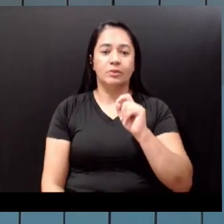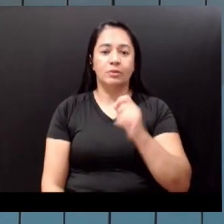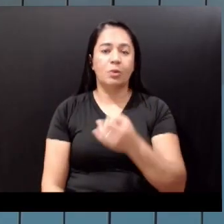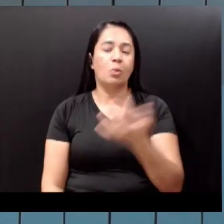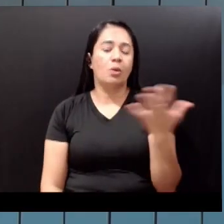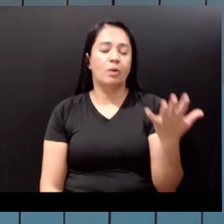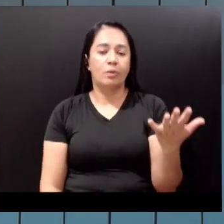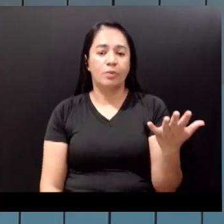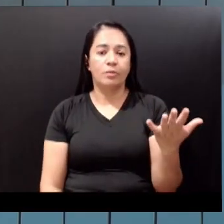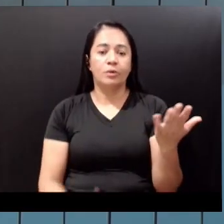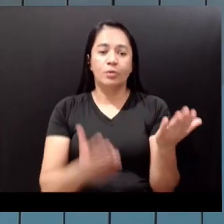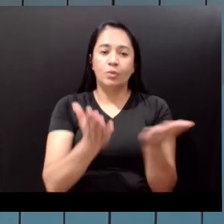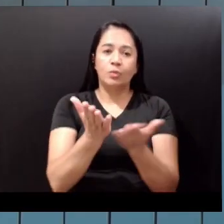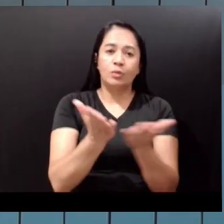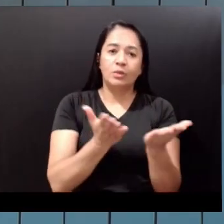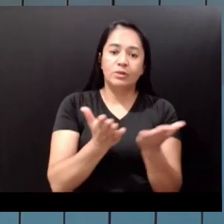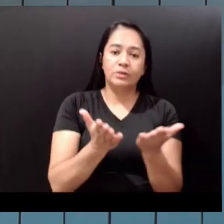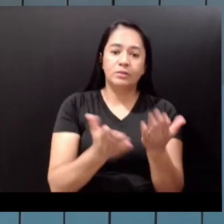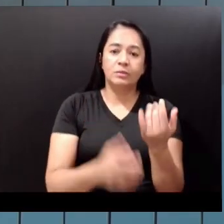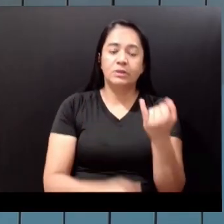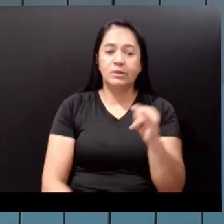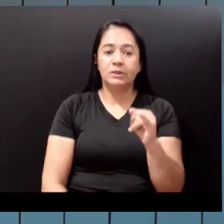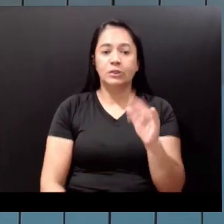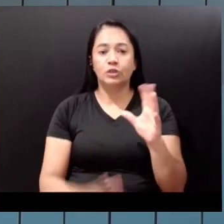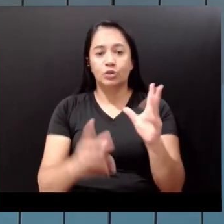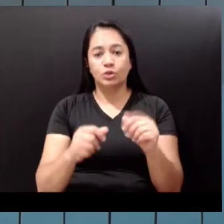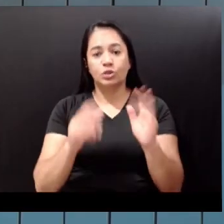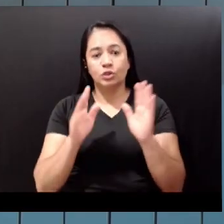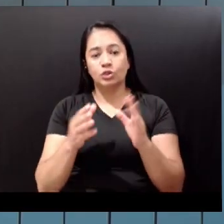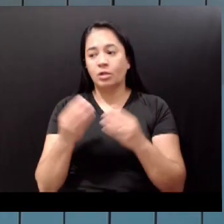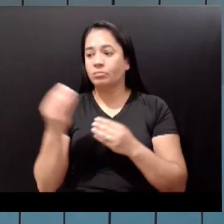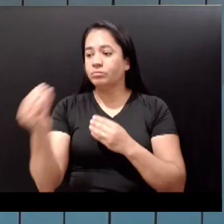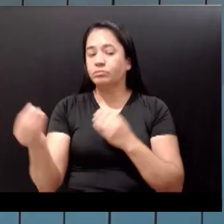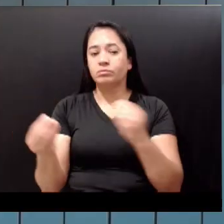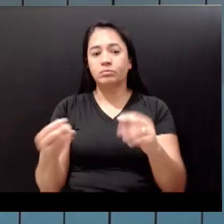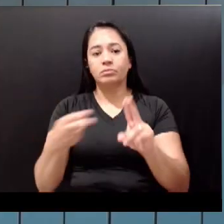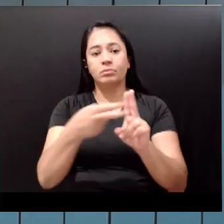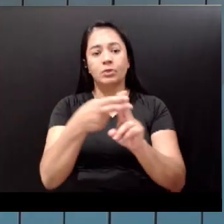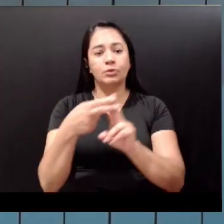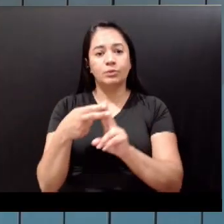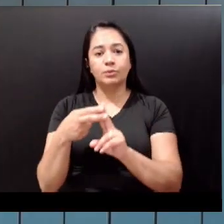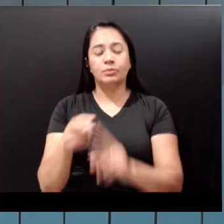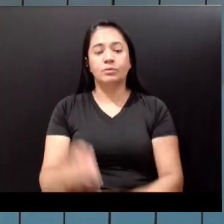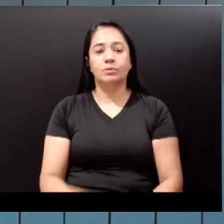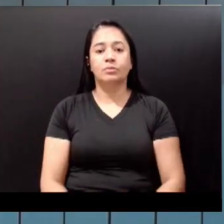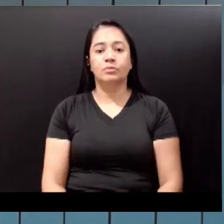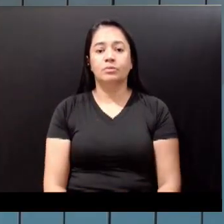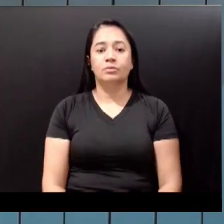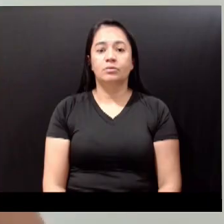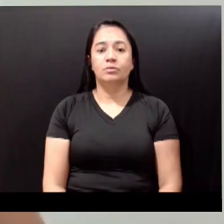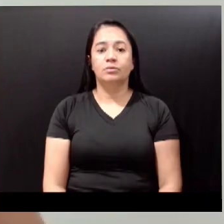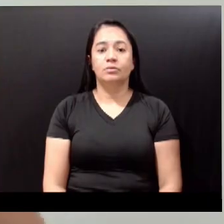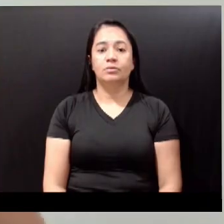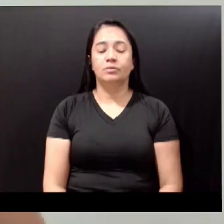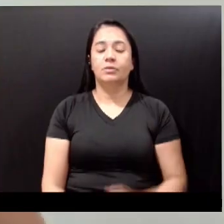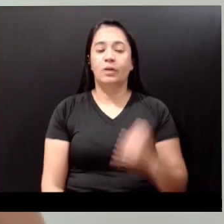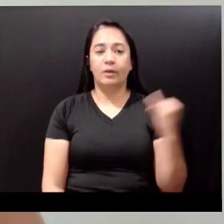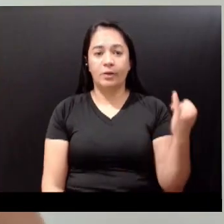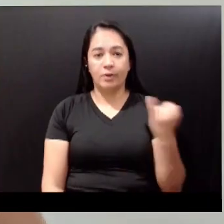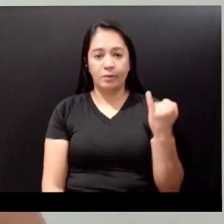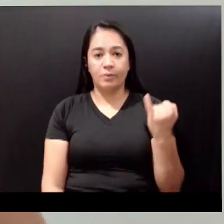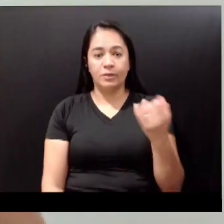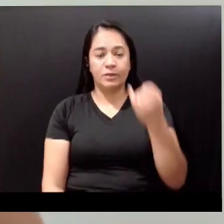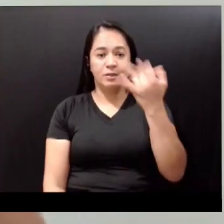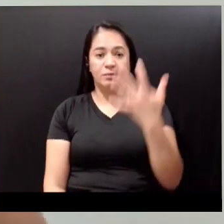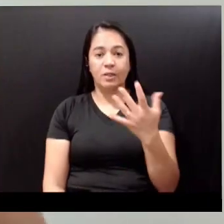casos, quais são esses tratamentos e se todos já são oferecidos pelo SUS? Muito